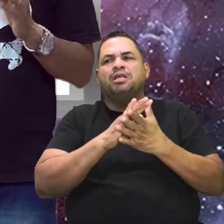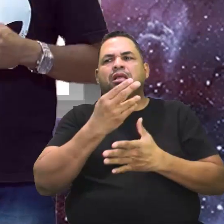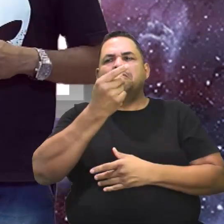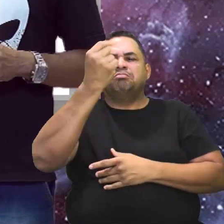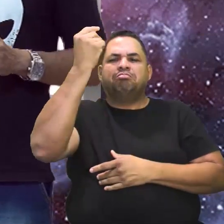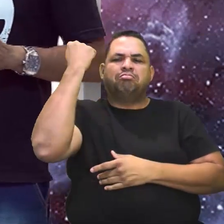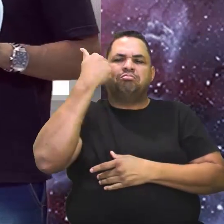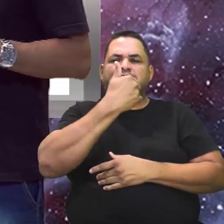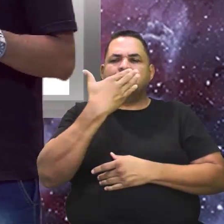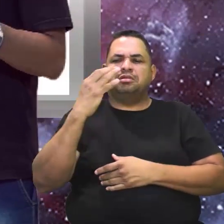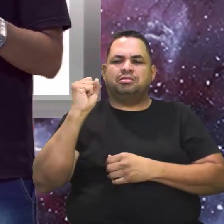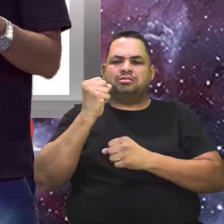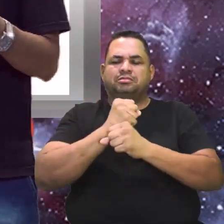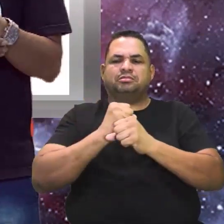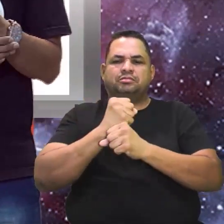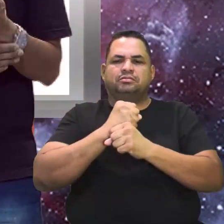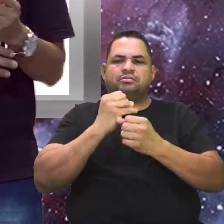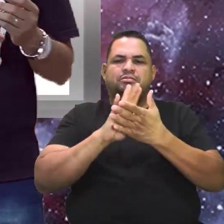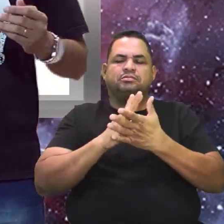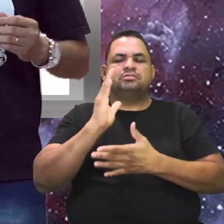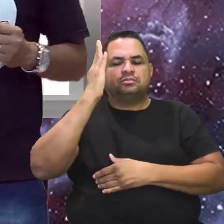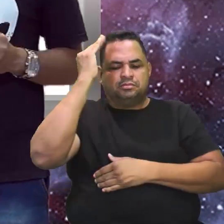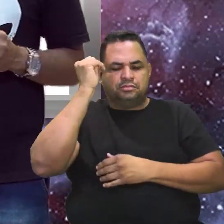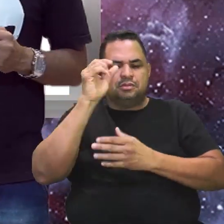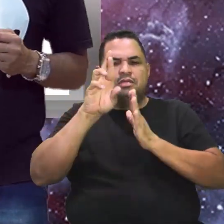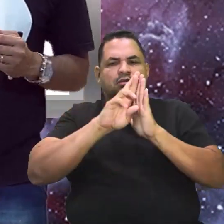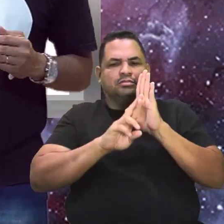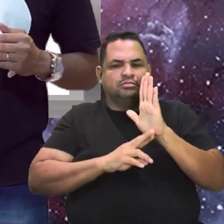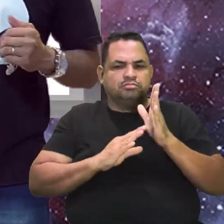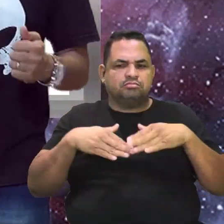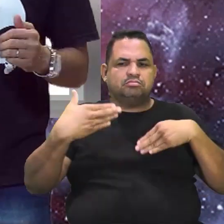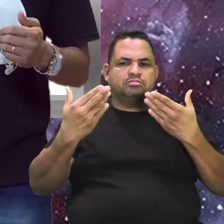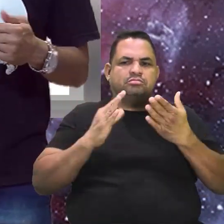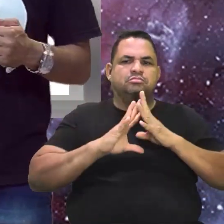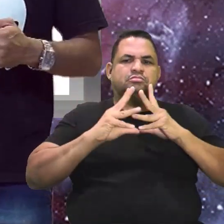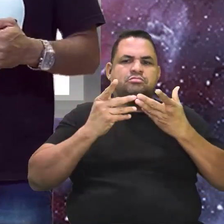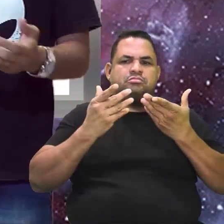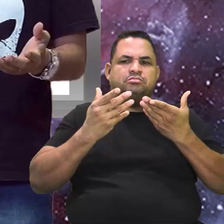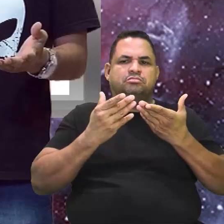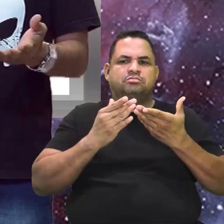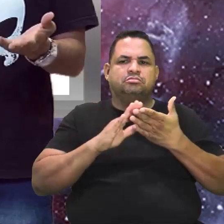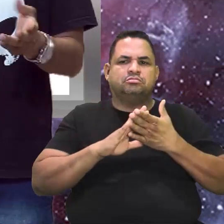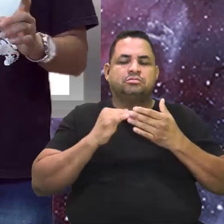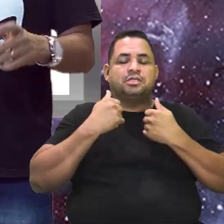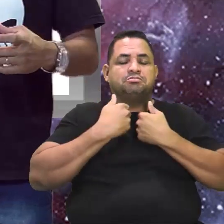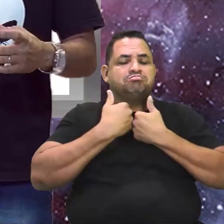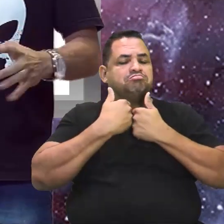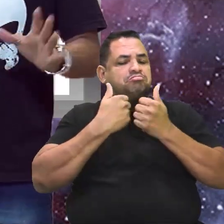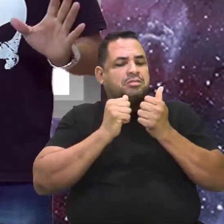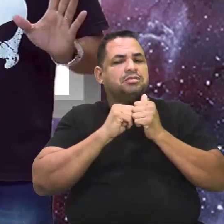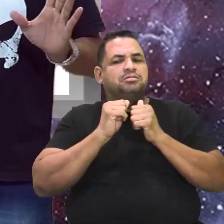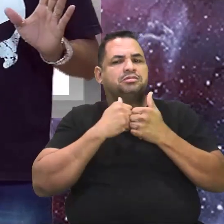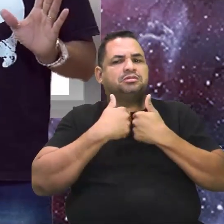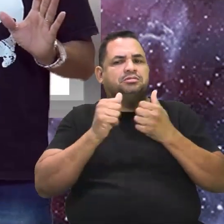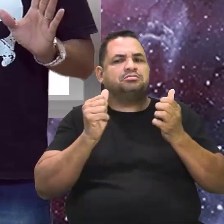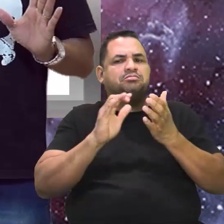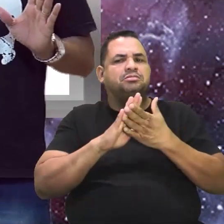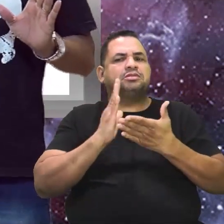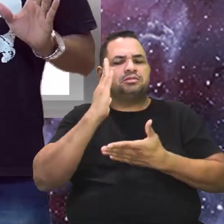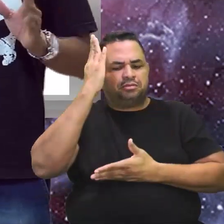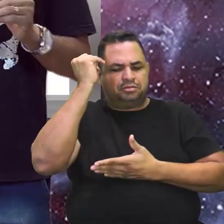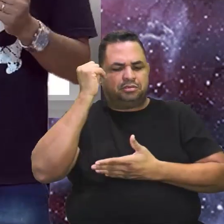10 anos. Então eu sei as regras, eu sei como praticar, eu sou um atleta daquela competição, eu sei